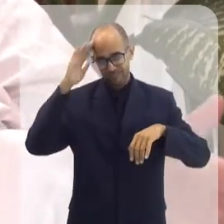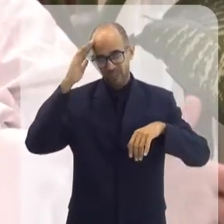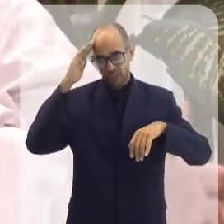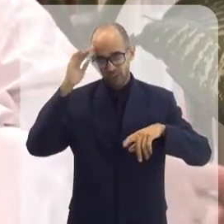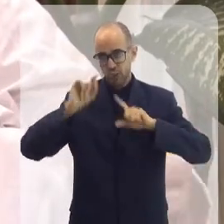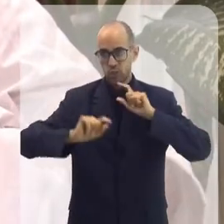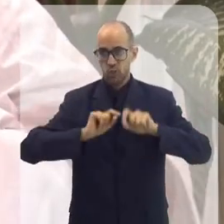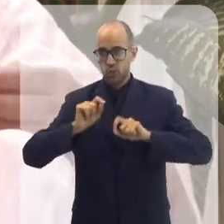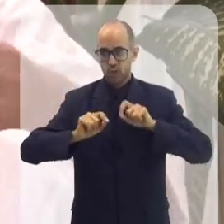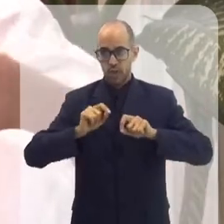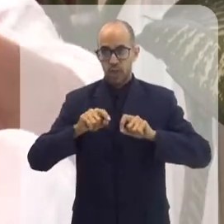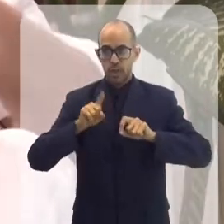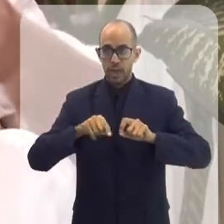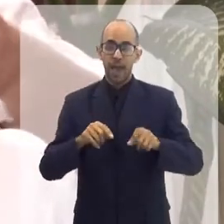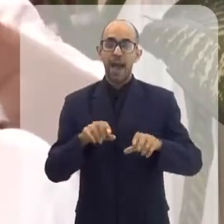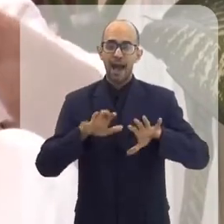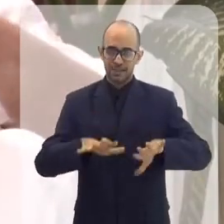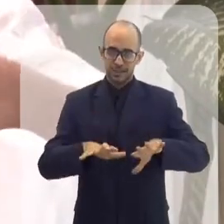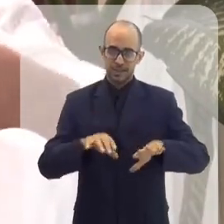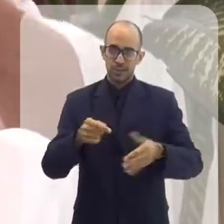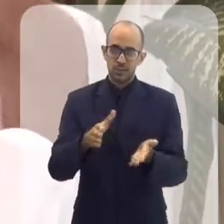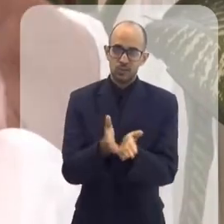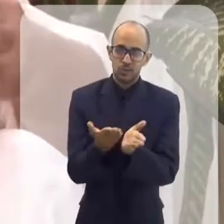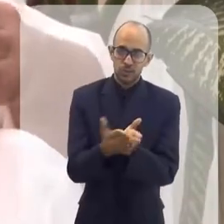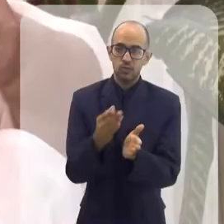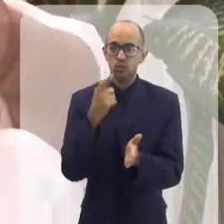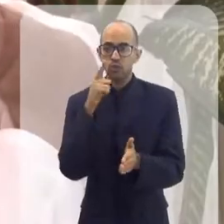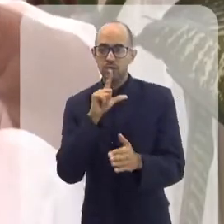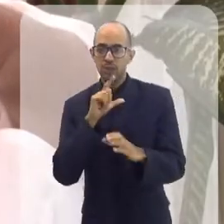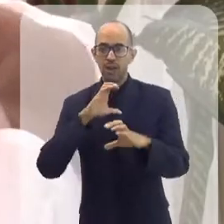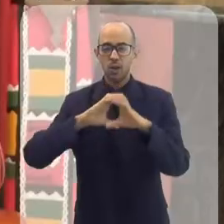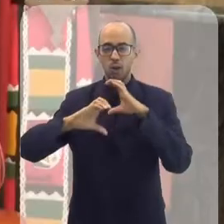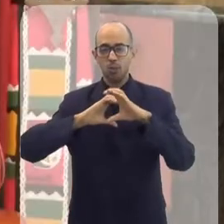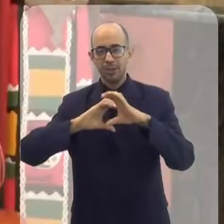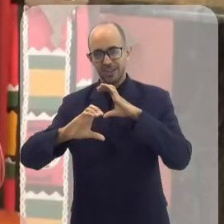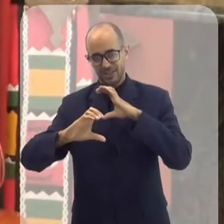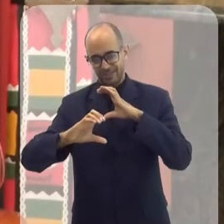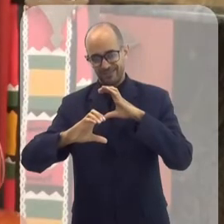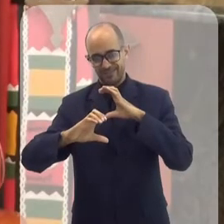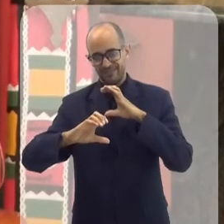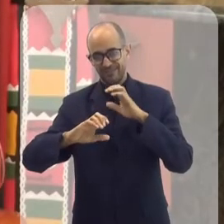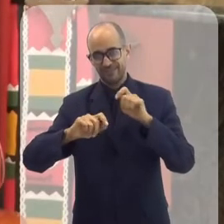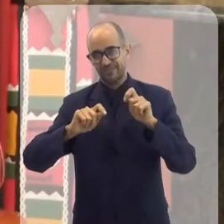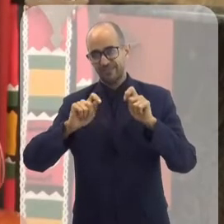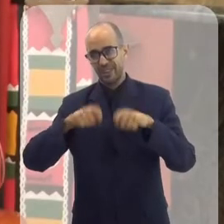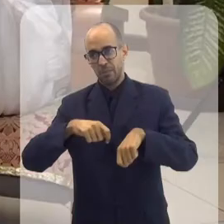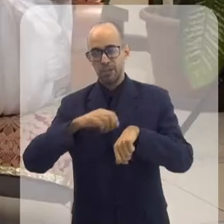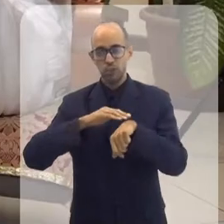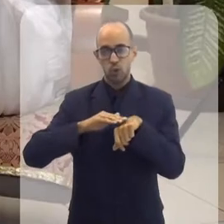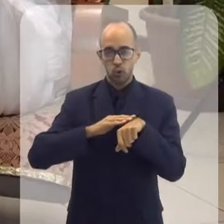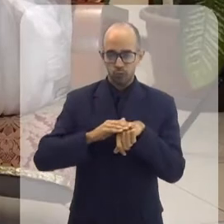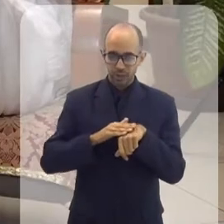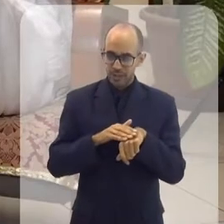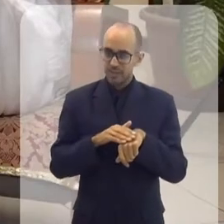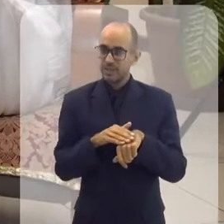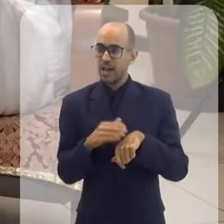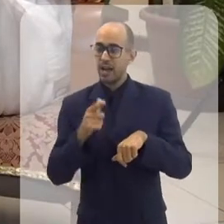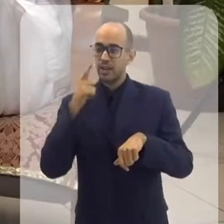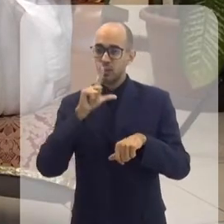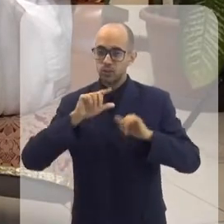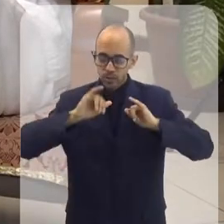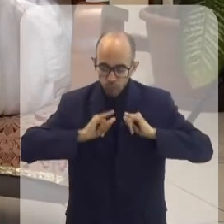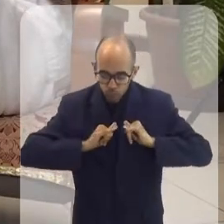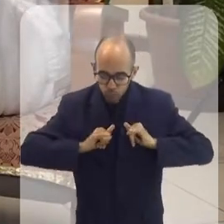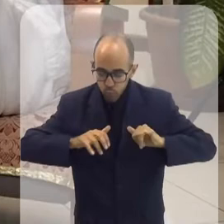então eu entendi que através dos livros gente também consegue conversar a gente consegue dialogar a gente consegue